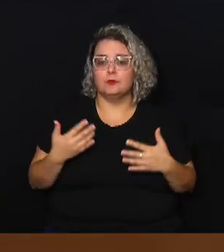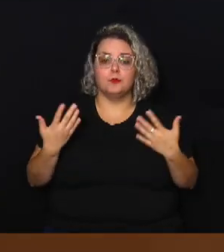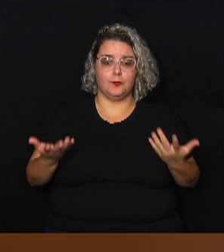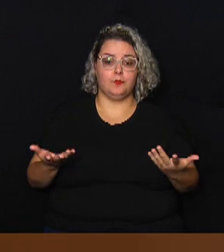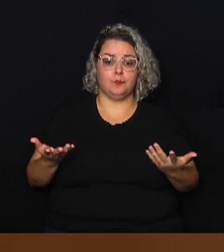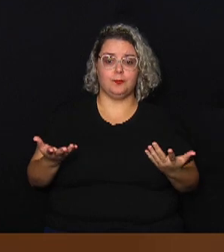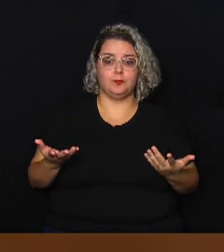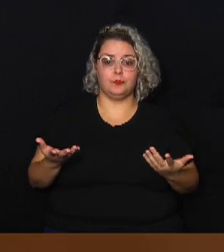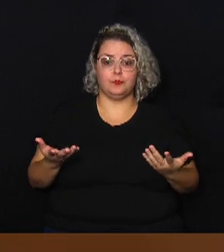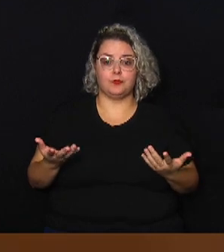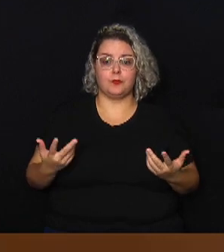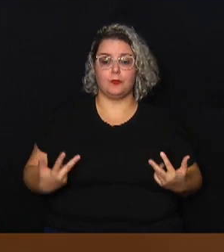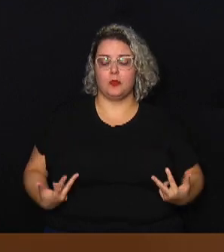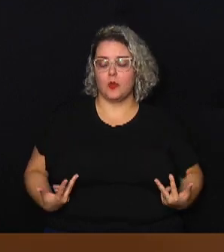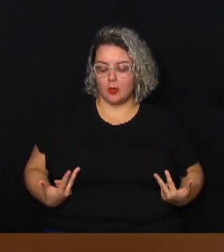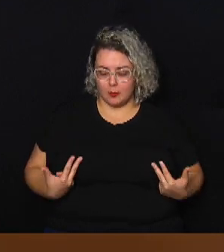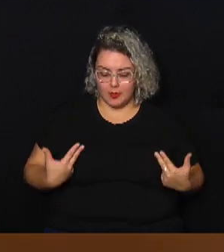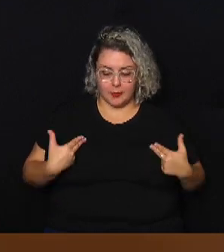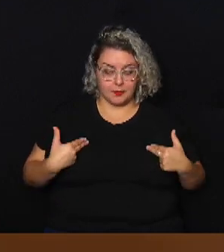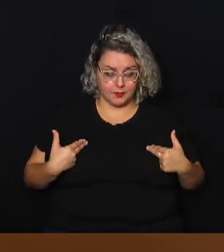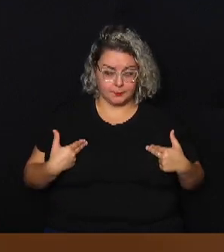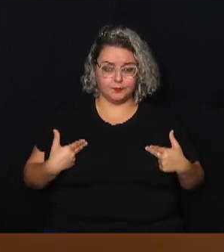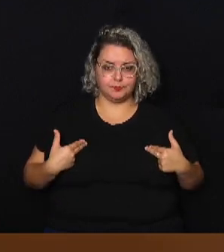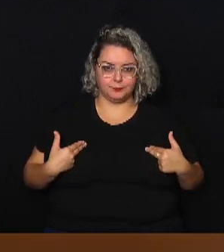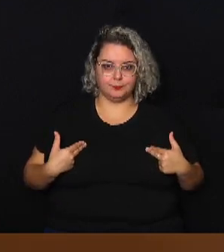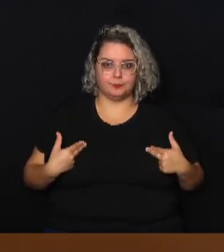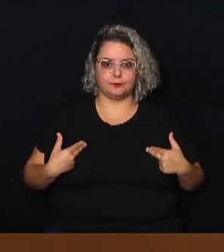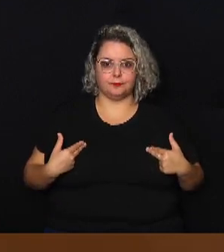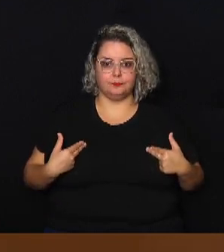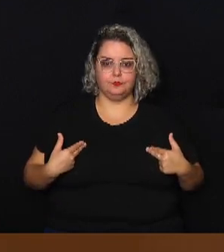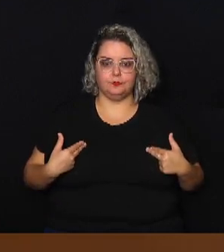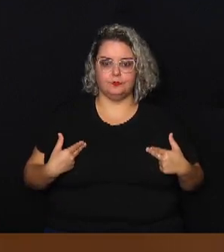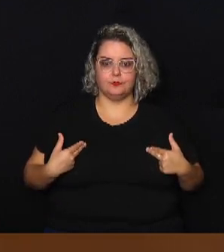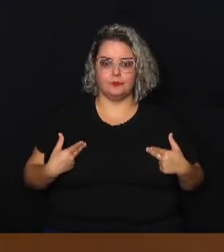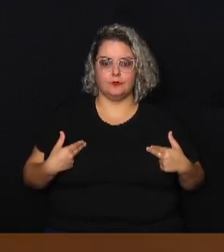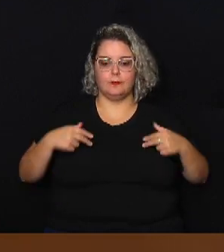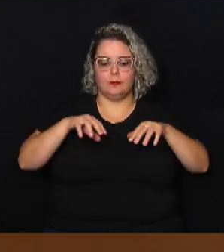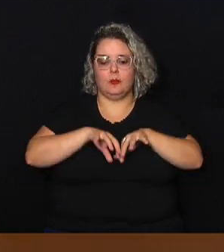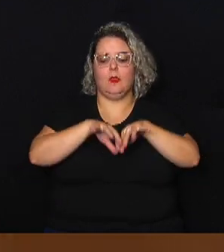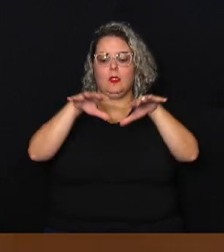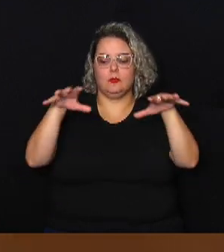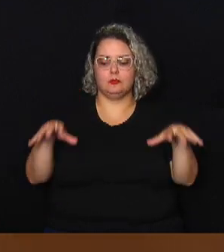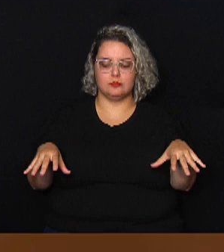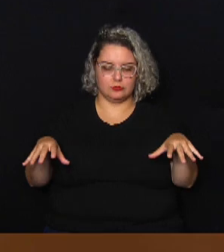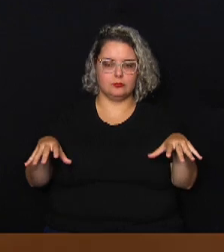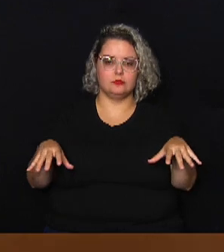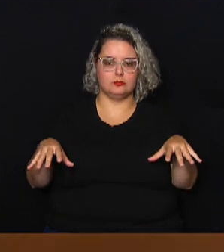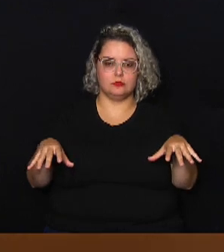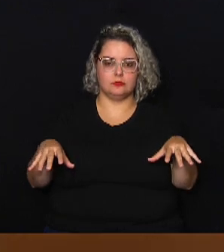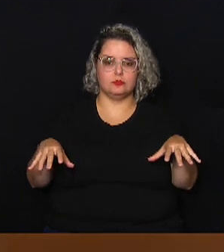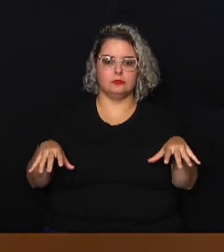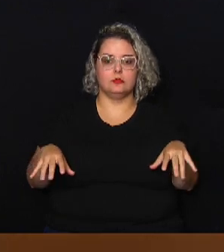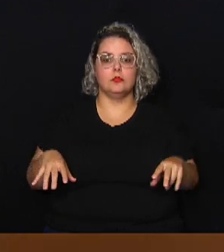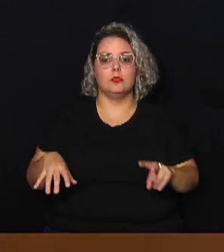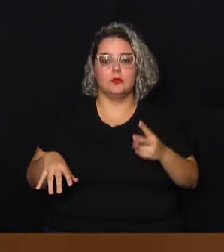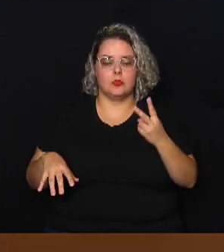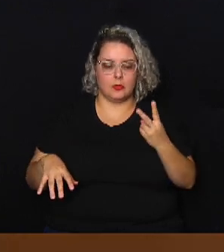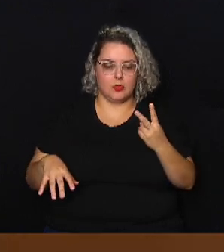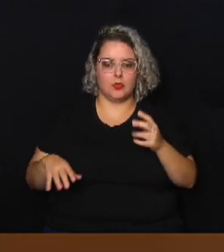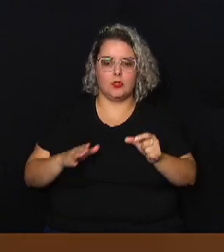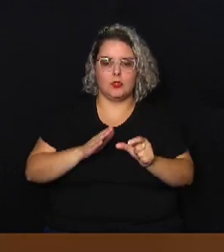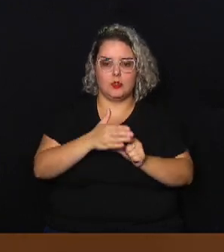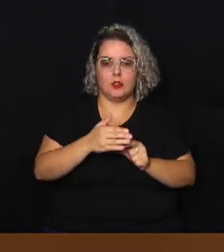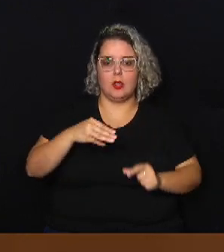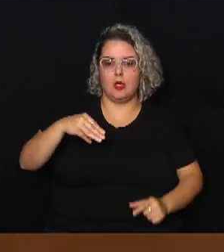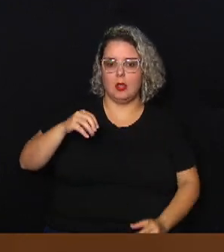Bom, a cirurgia mamária, a gente divide ela, né? Temos dois termos que a gente usa muito, que é